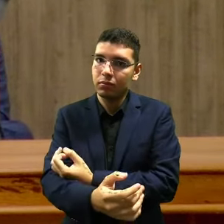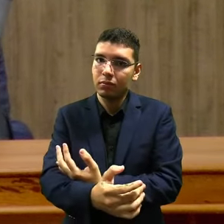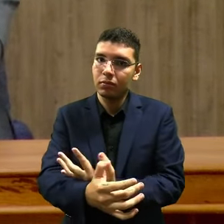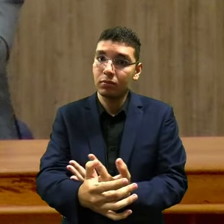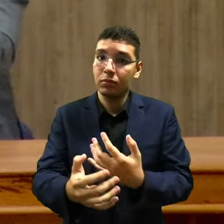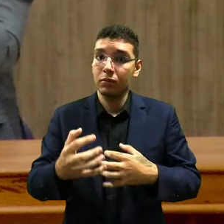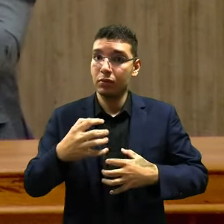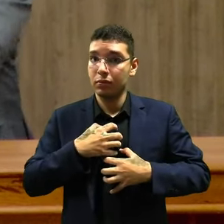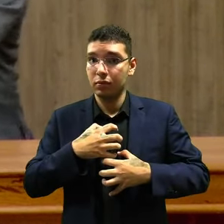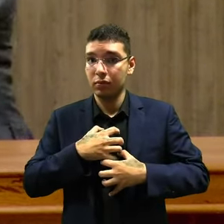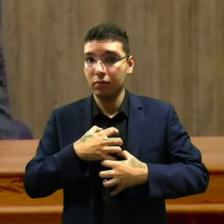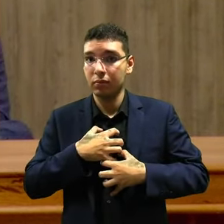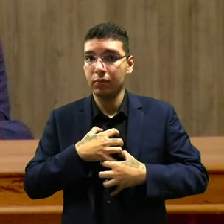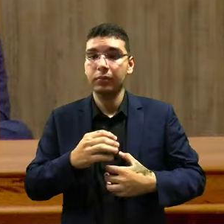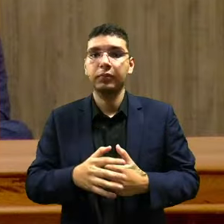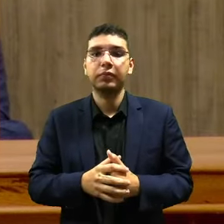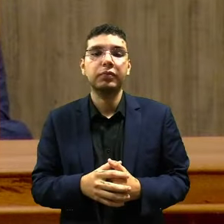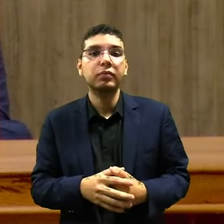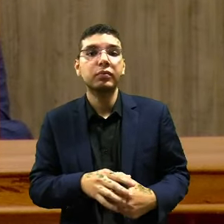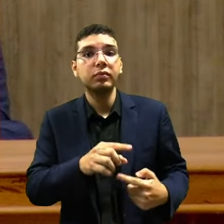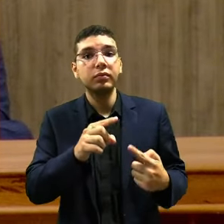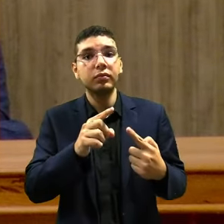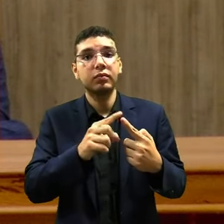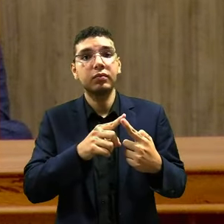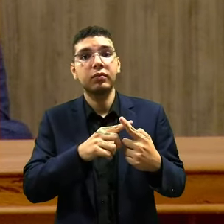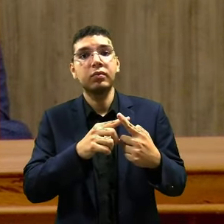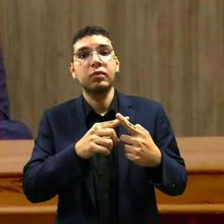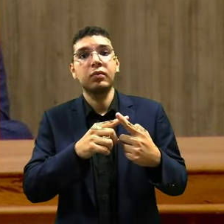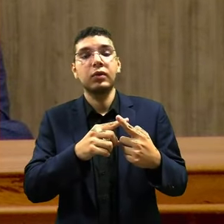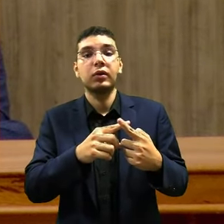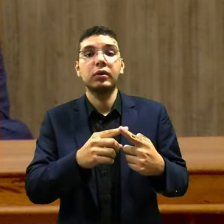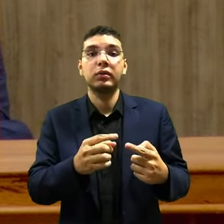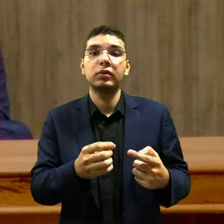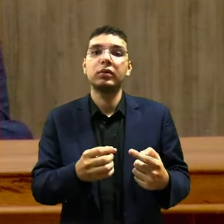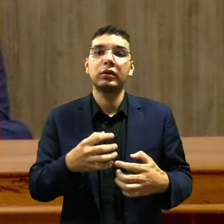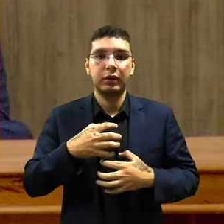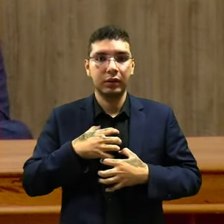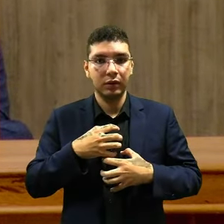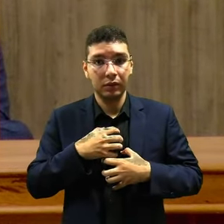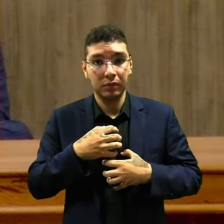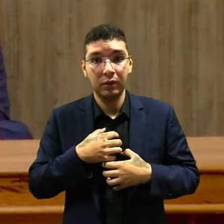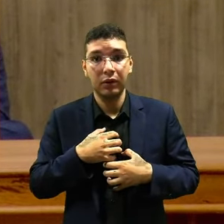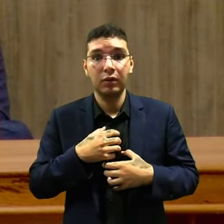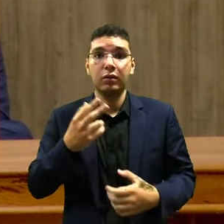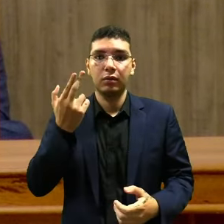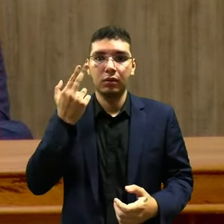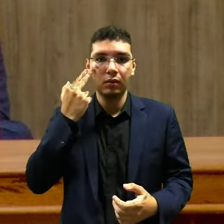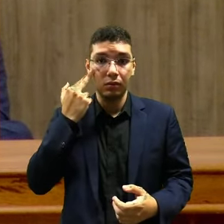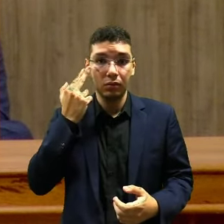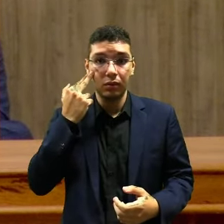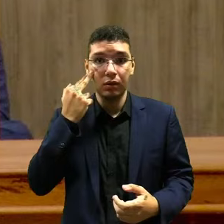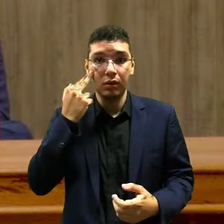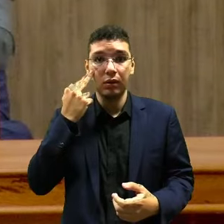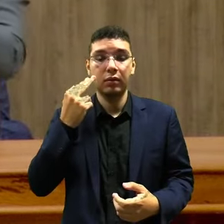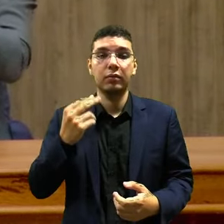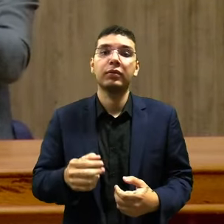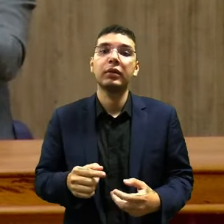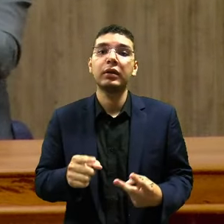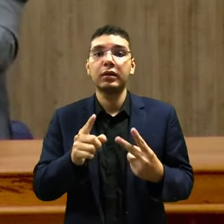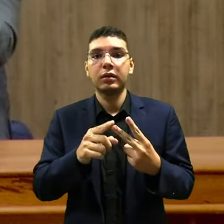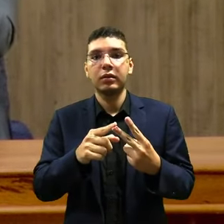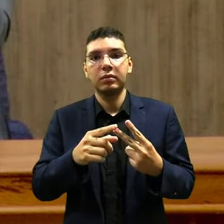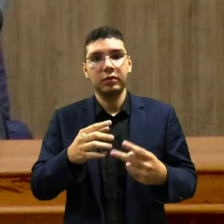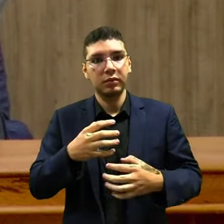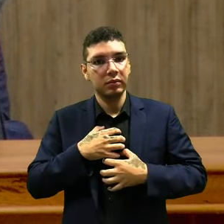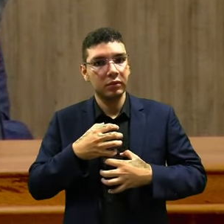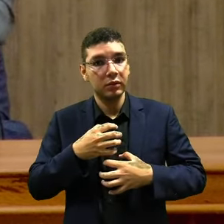herdadas e nós temos emoções que são AD adquiridas e ele diz que uma criança de repente